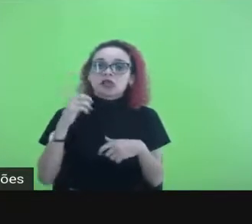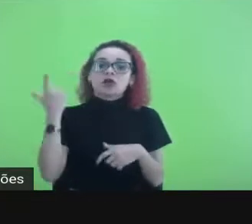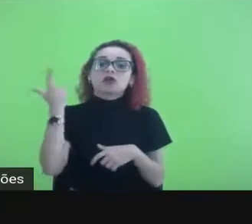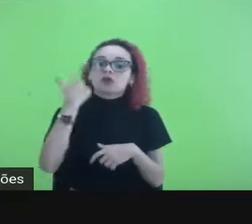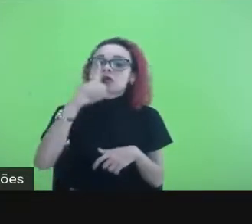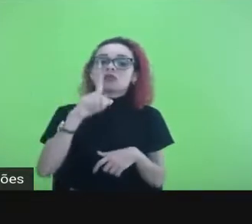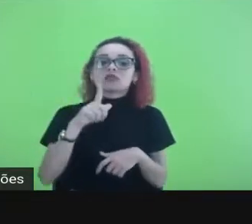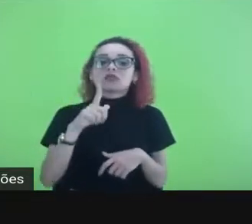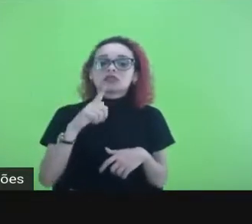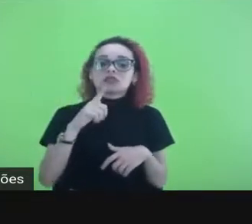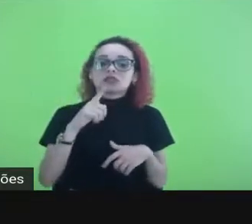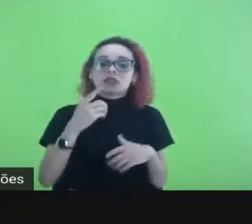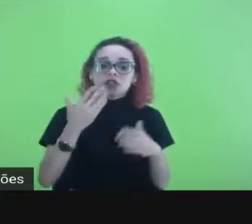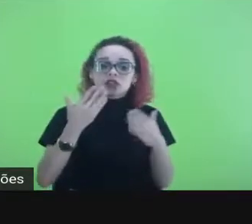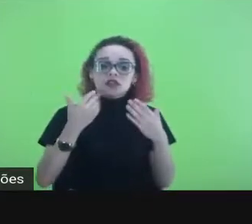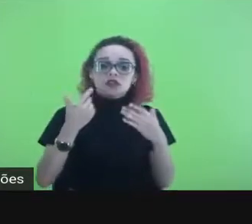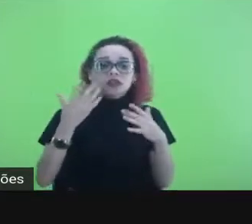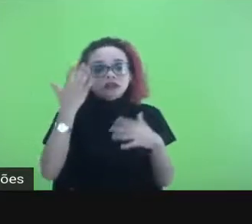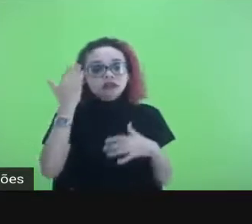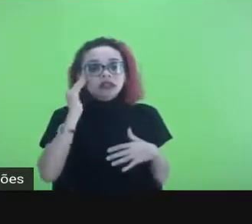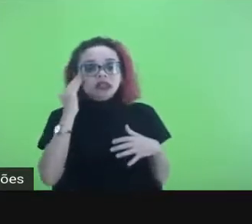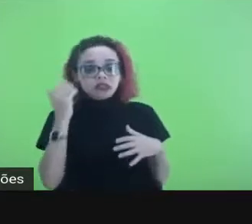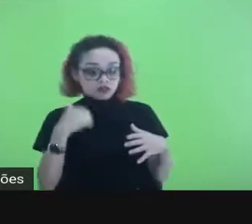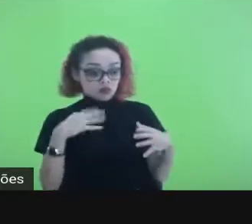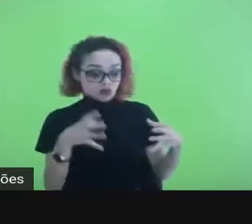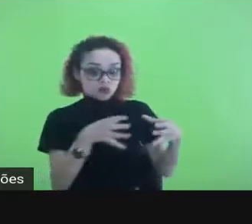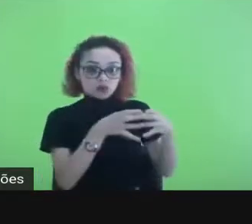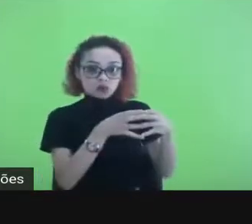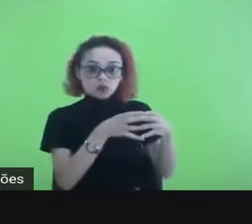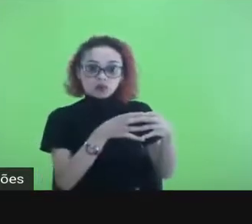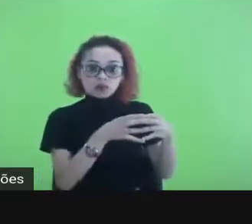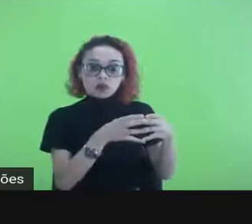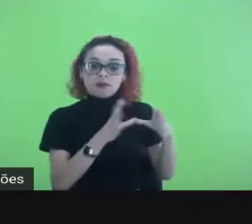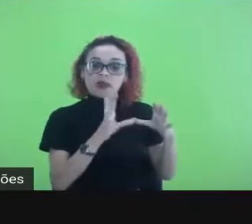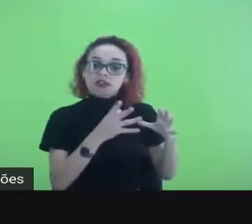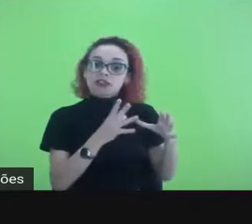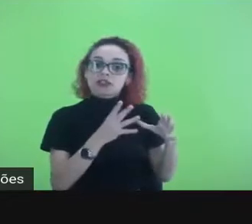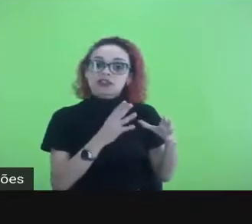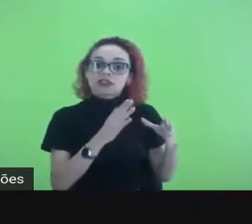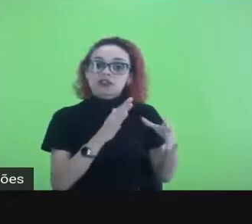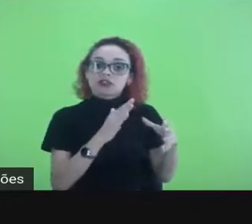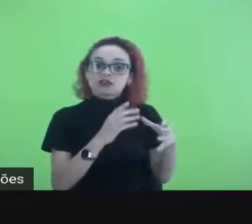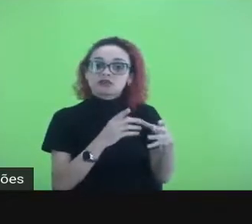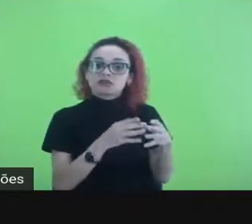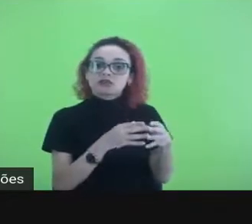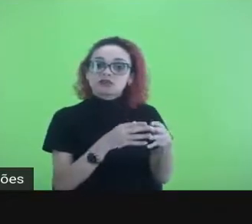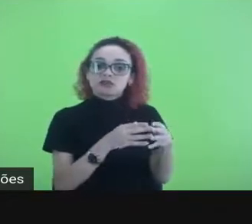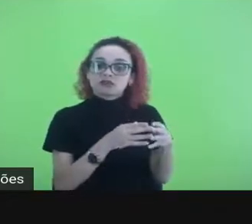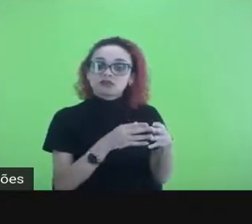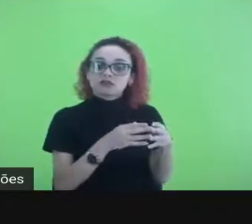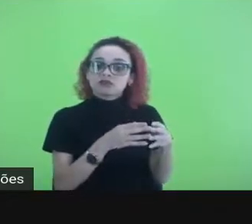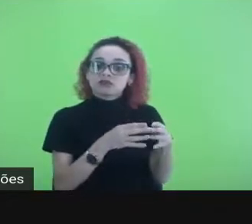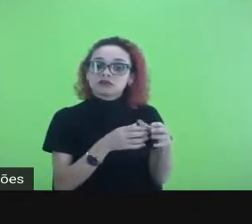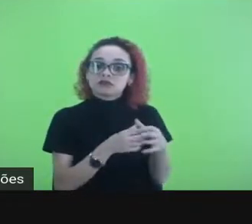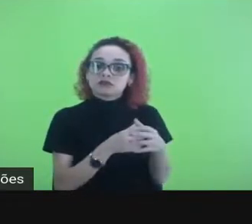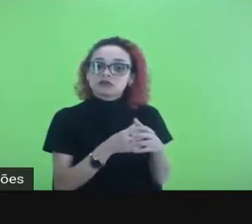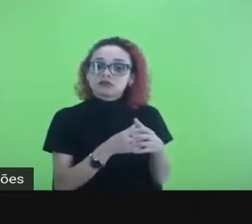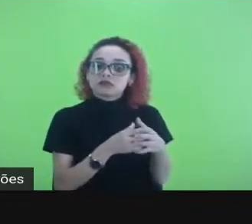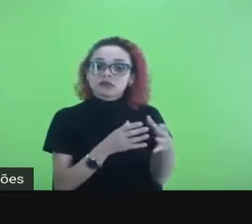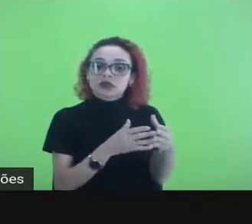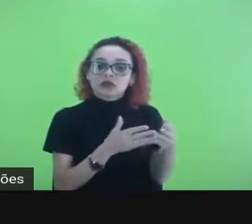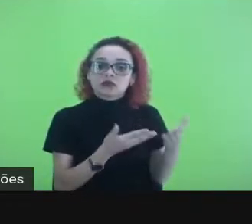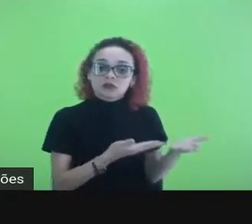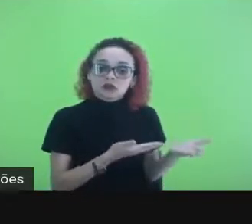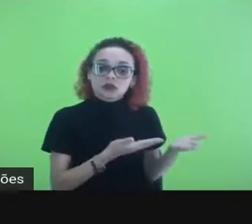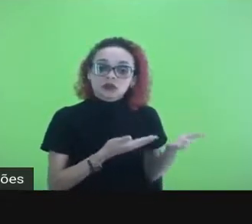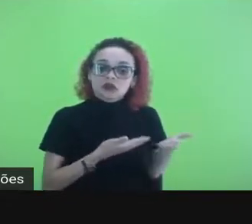se construir mesmo como rede, teve um chamado de uma amiga nossa, Natália